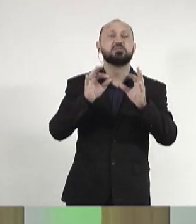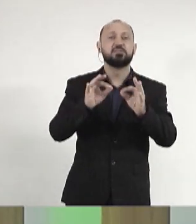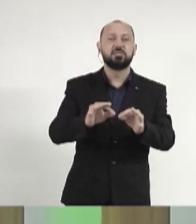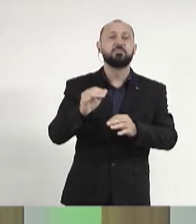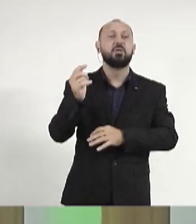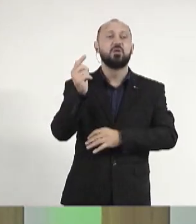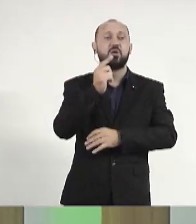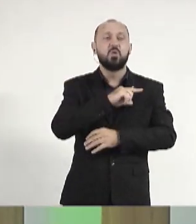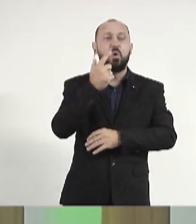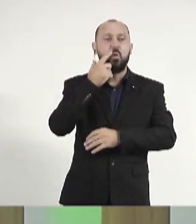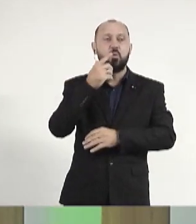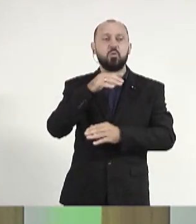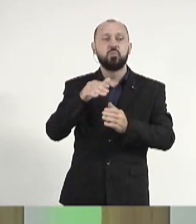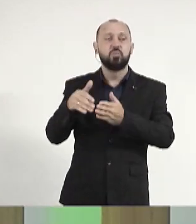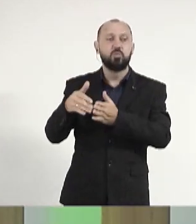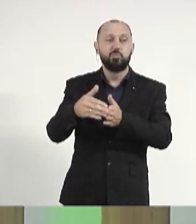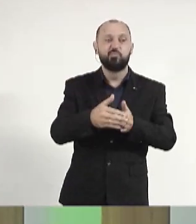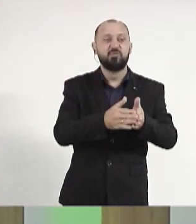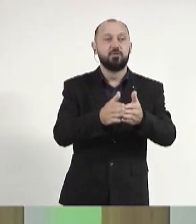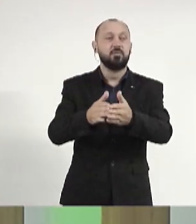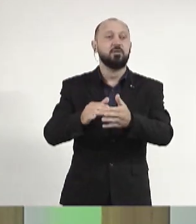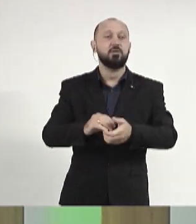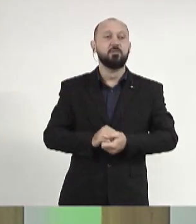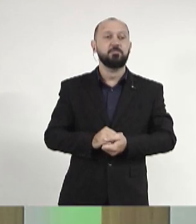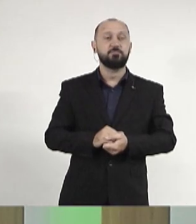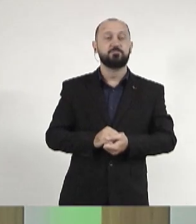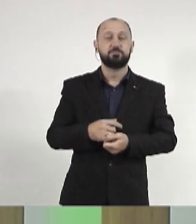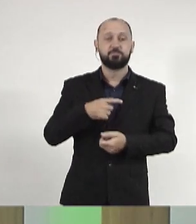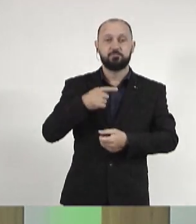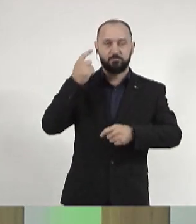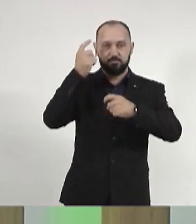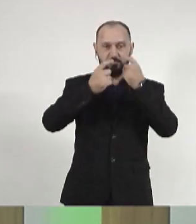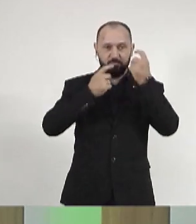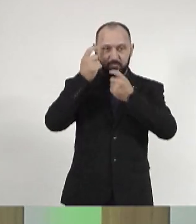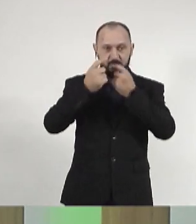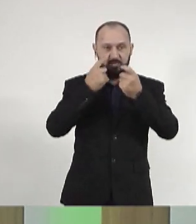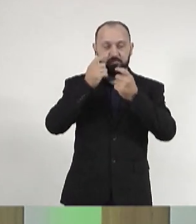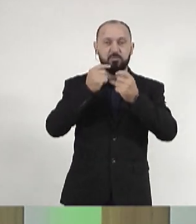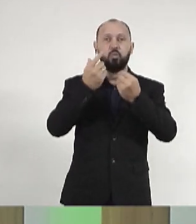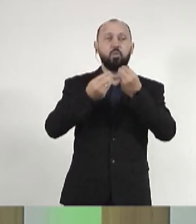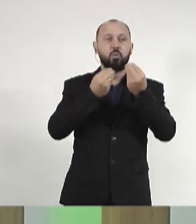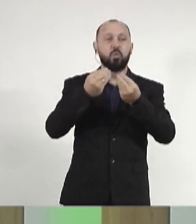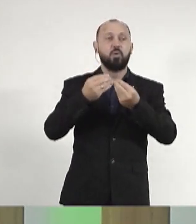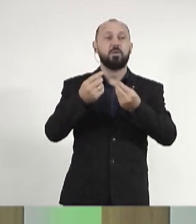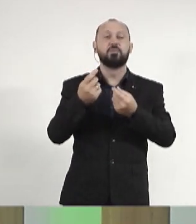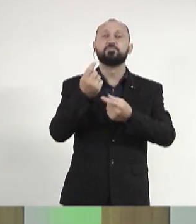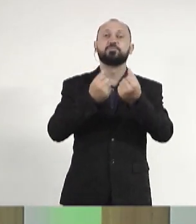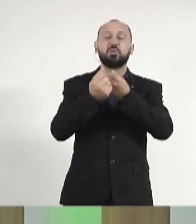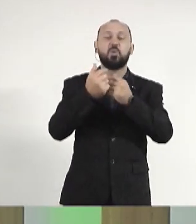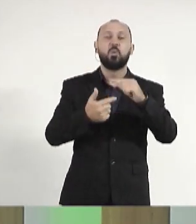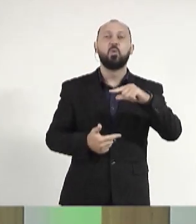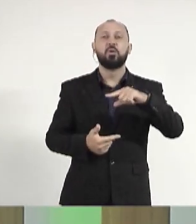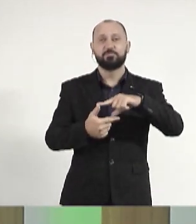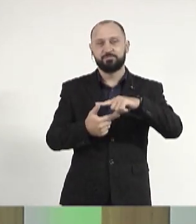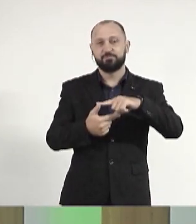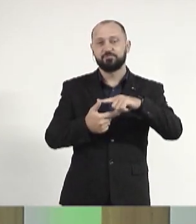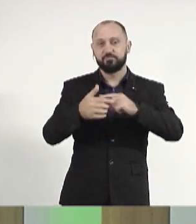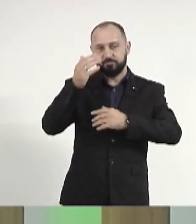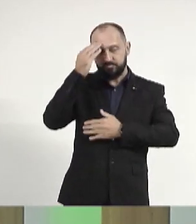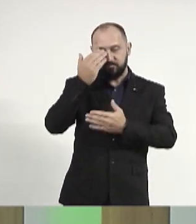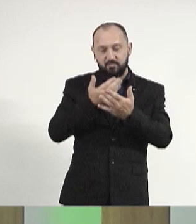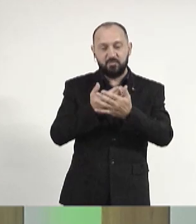adequado para o trânsito aí de embarcações. Ele está muito preocupado com esse isolamento econômico e acredita